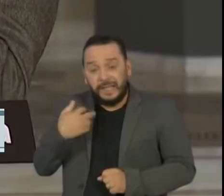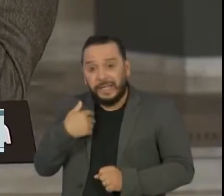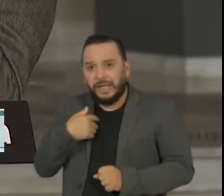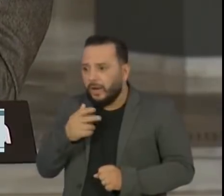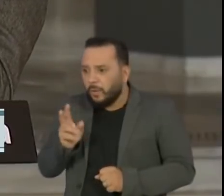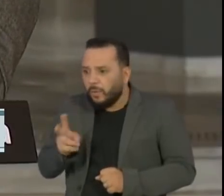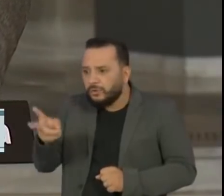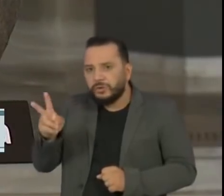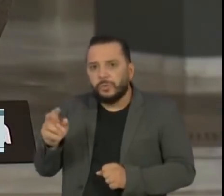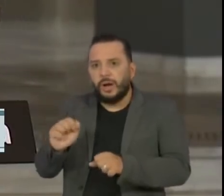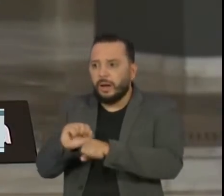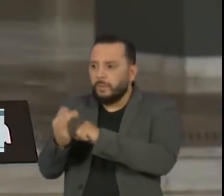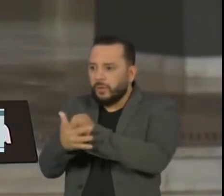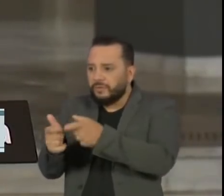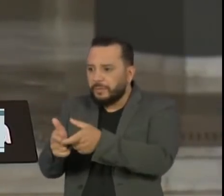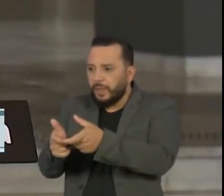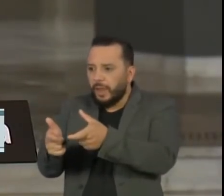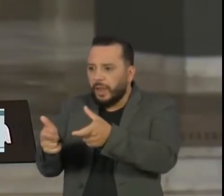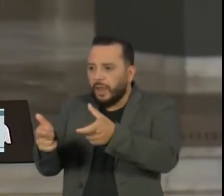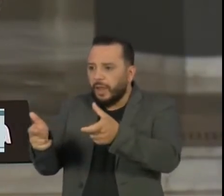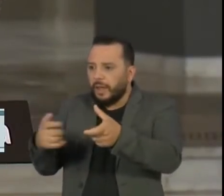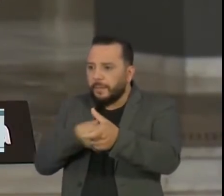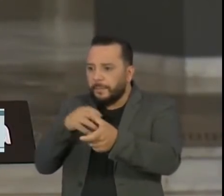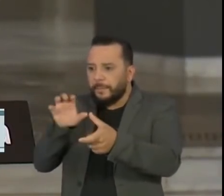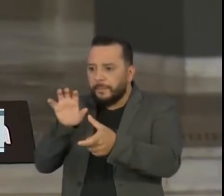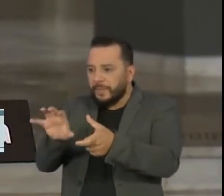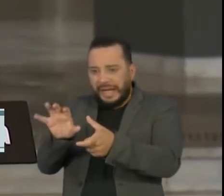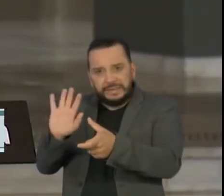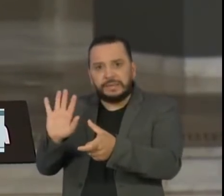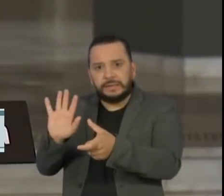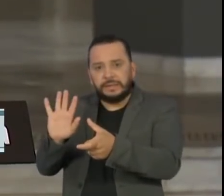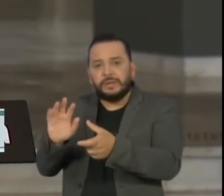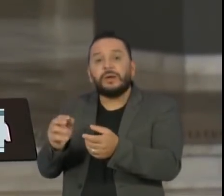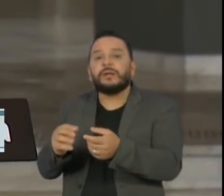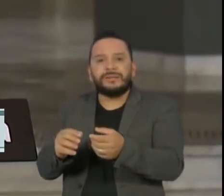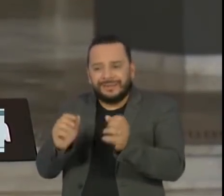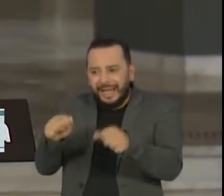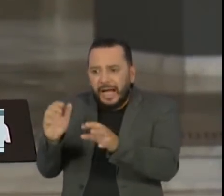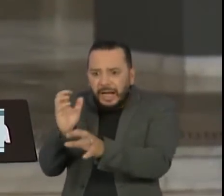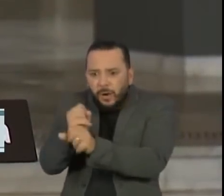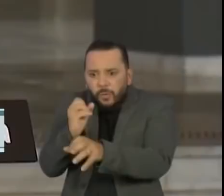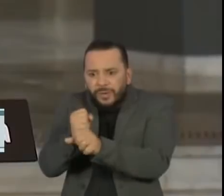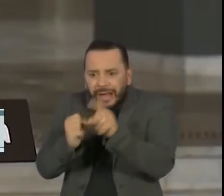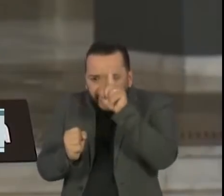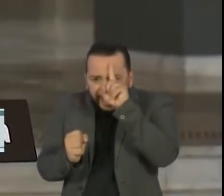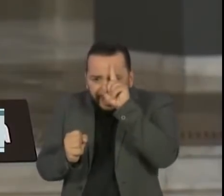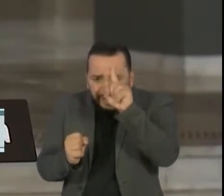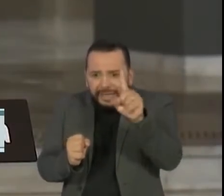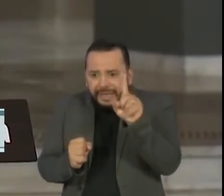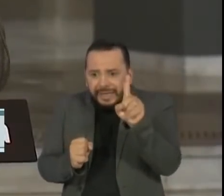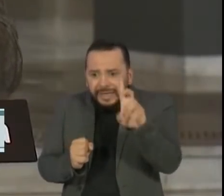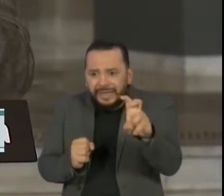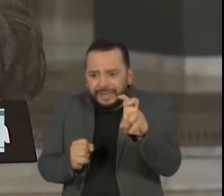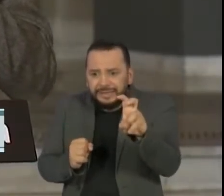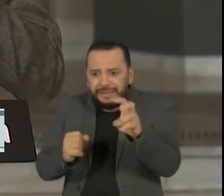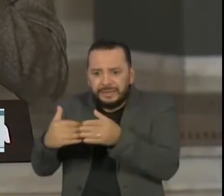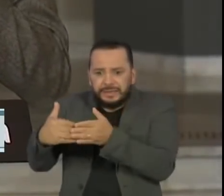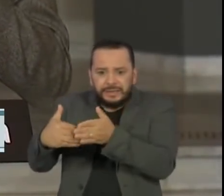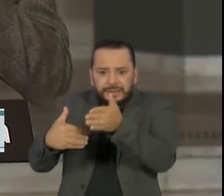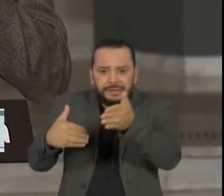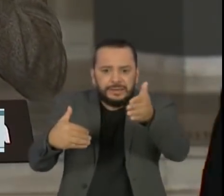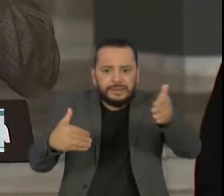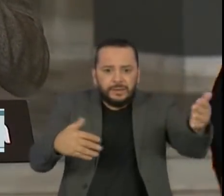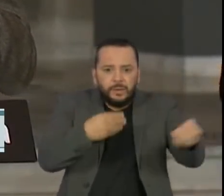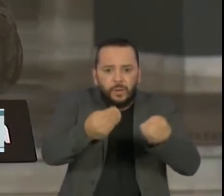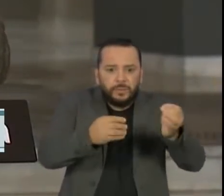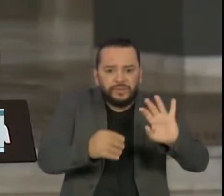quanto deveriam ter de óbitos depois de 15 dias, depois de um mês. E no modelo